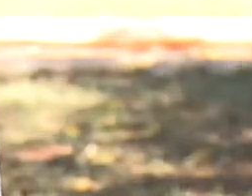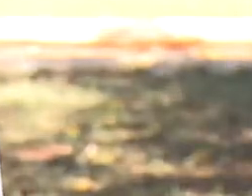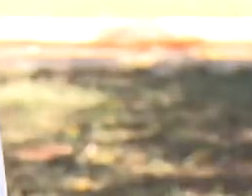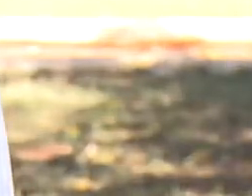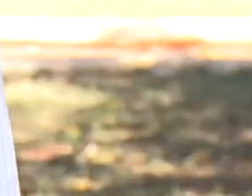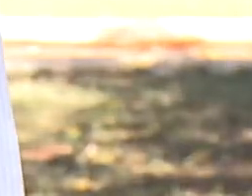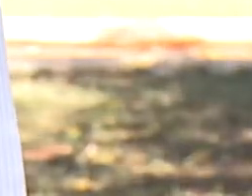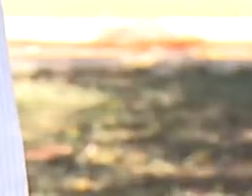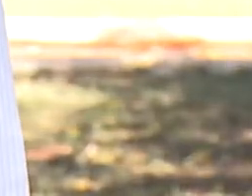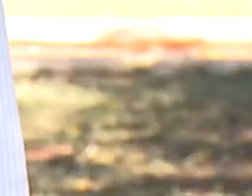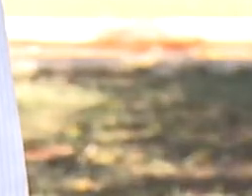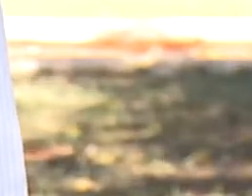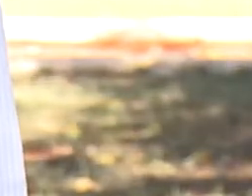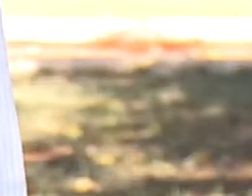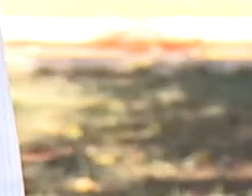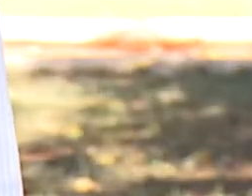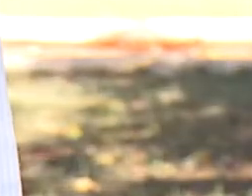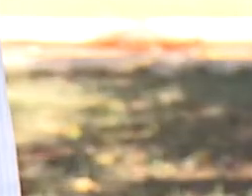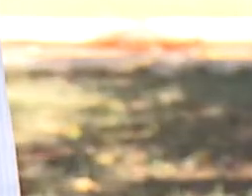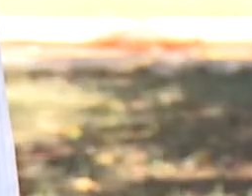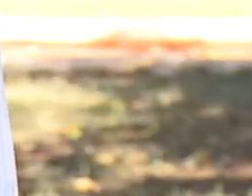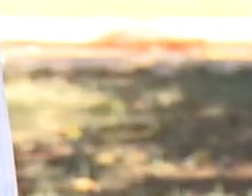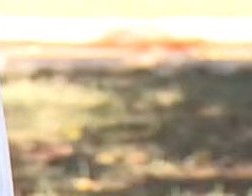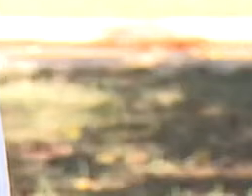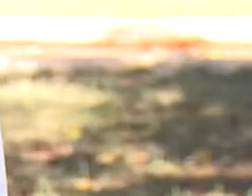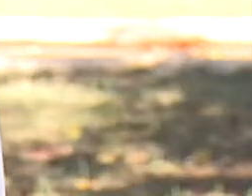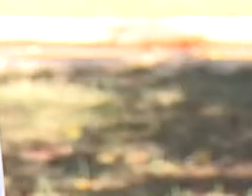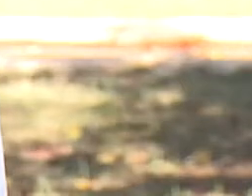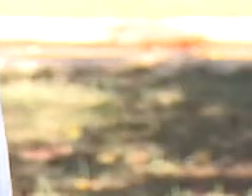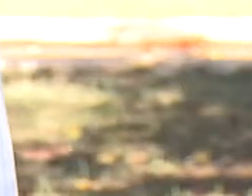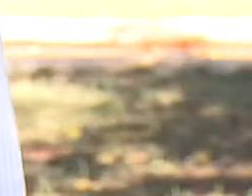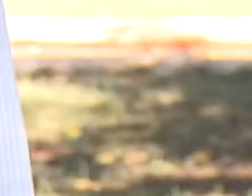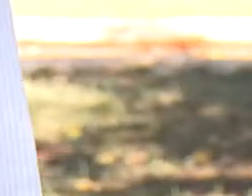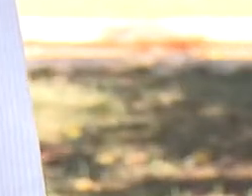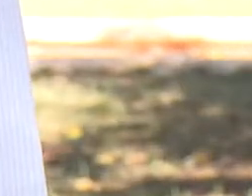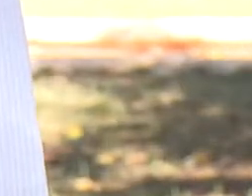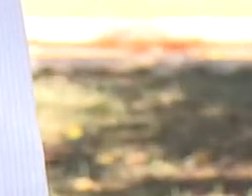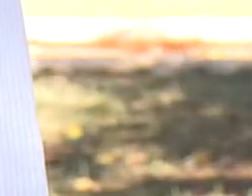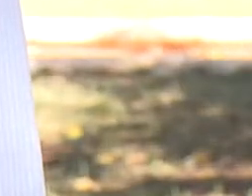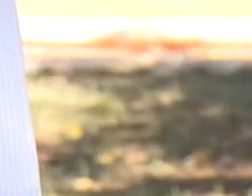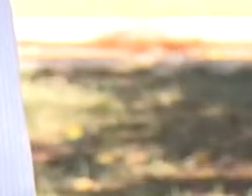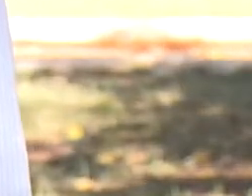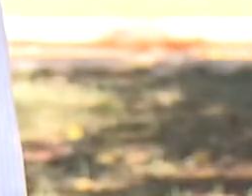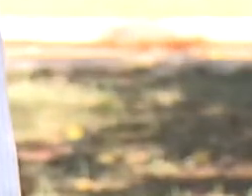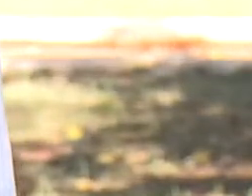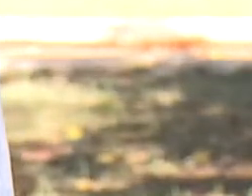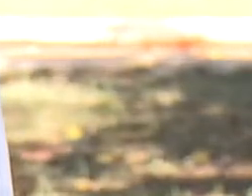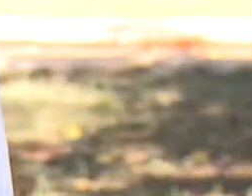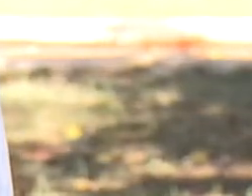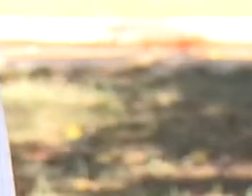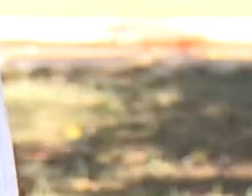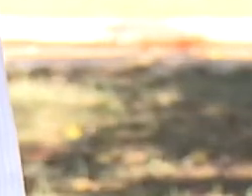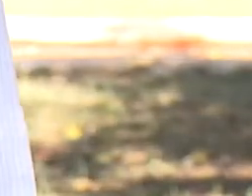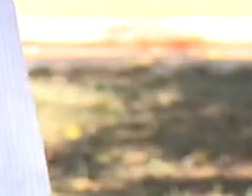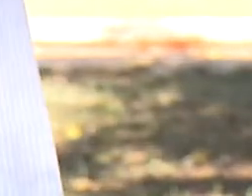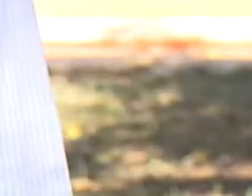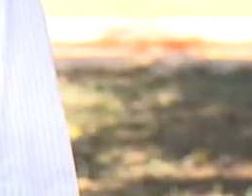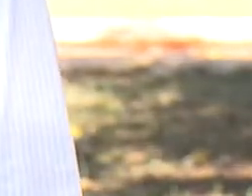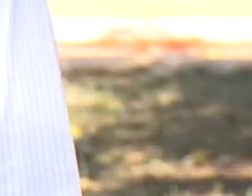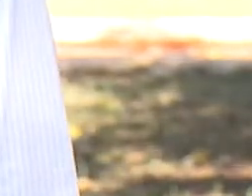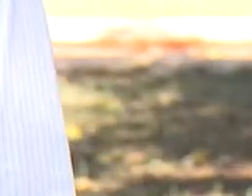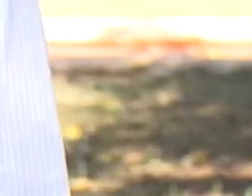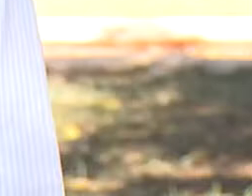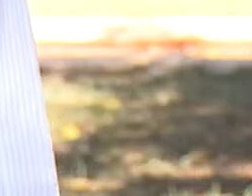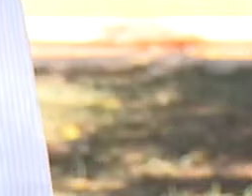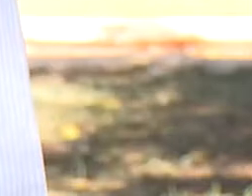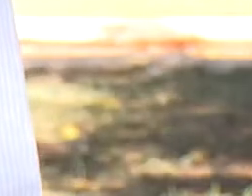do nosso telefone, todos podem saber um pouquinho mais sobre o que é essa logosofia. Bom, e amanhã aqui em